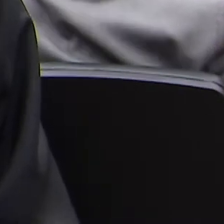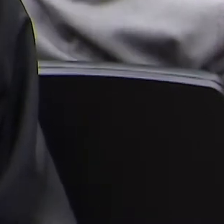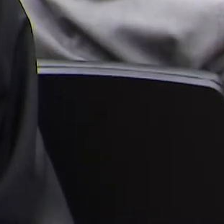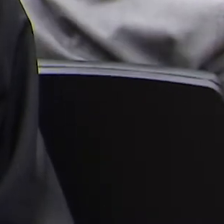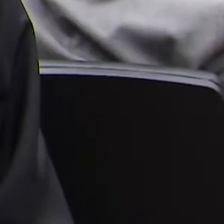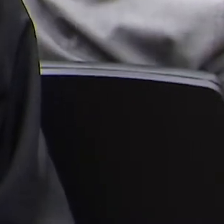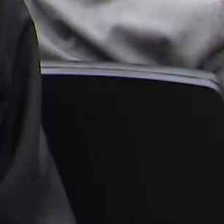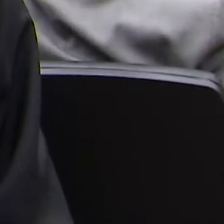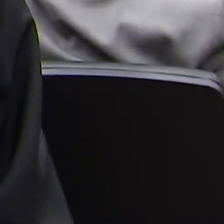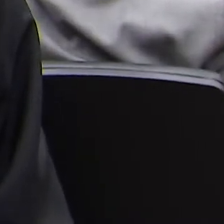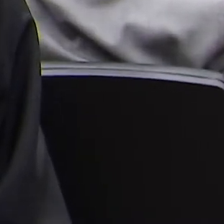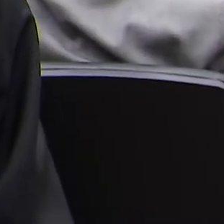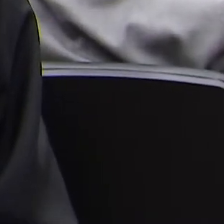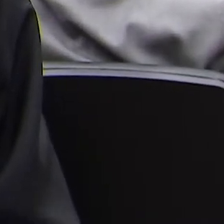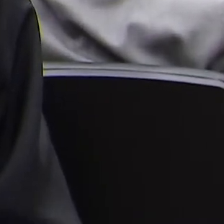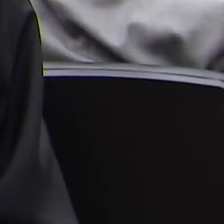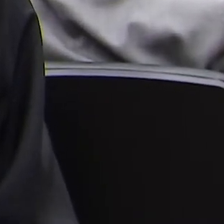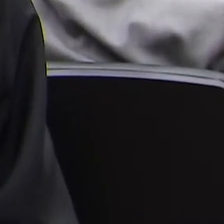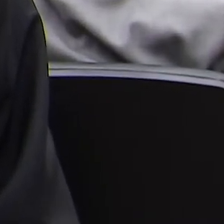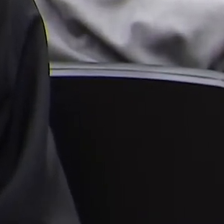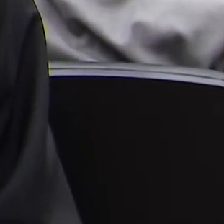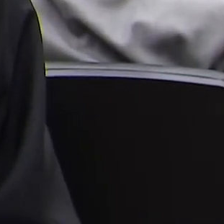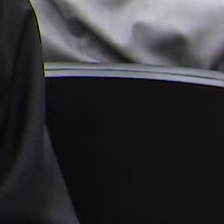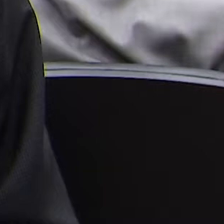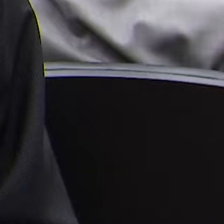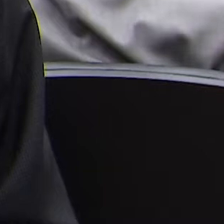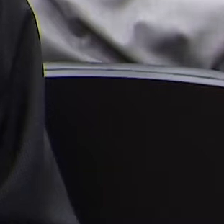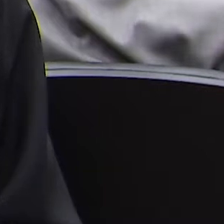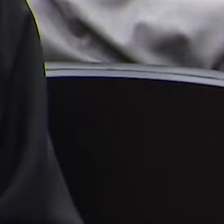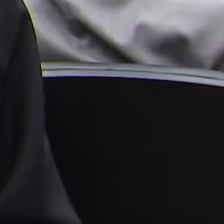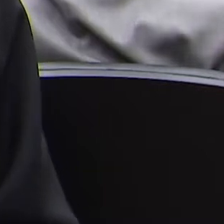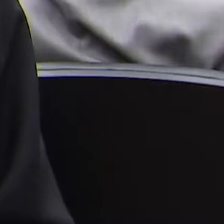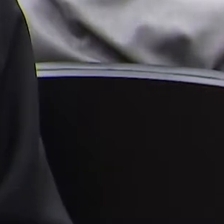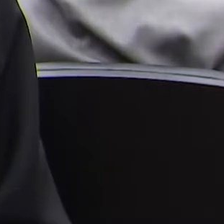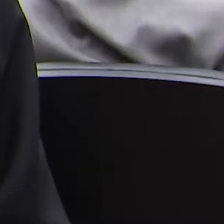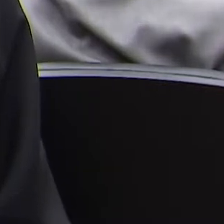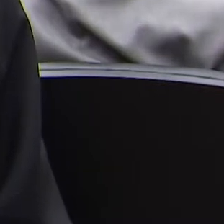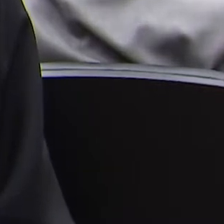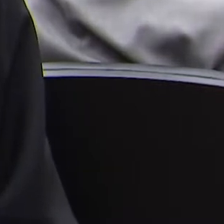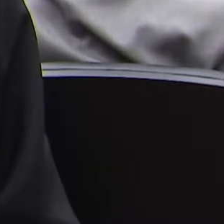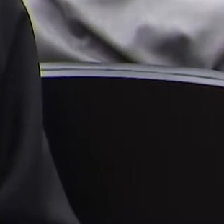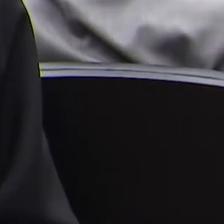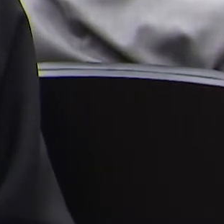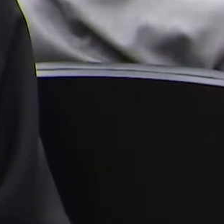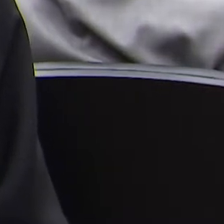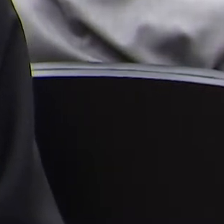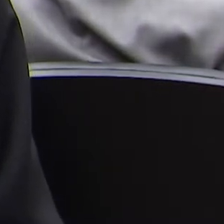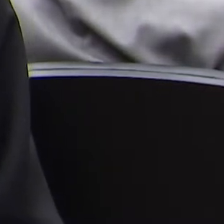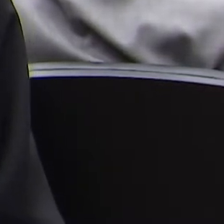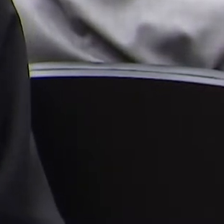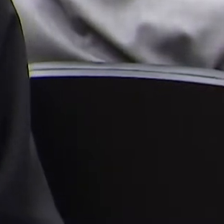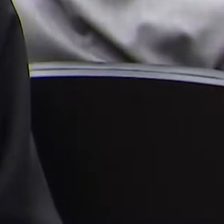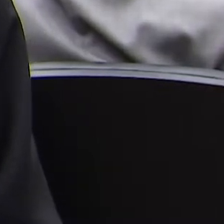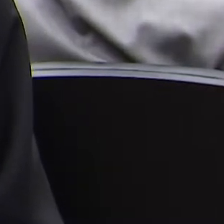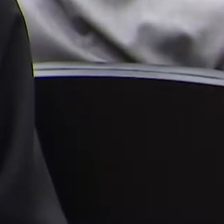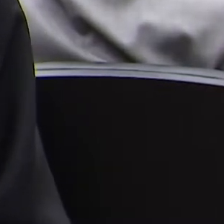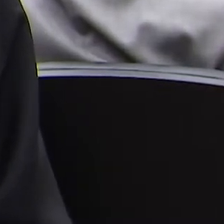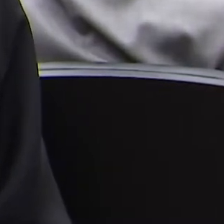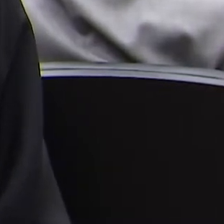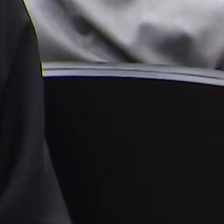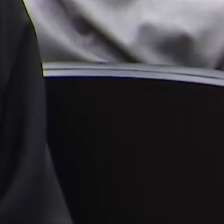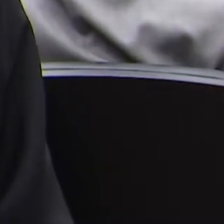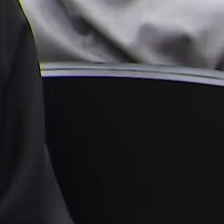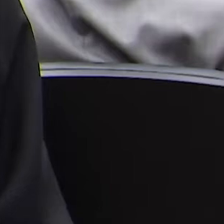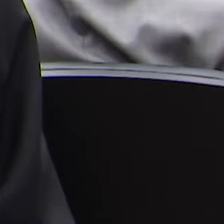cartório na região do Campo Grande. Para isso não cair no esquecimento, nós estamos apresentando uma moção